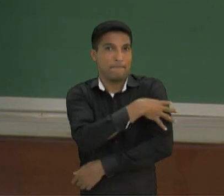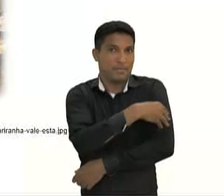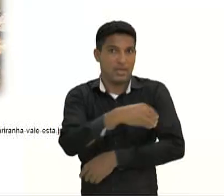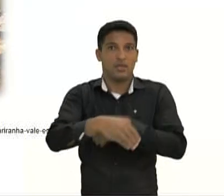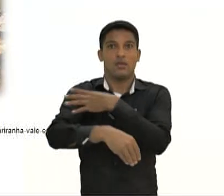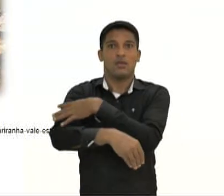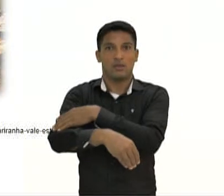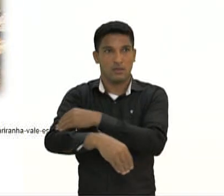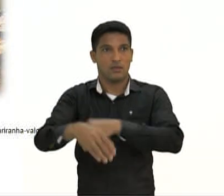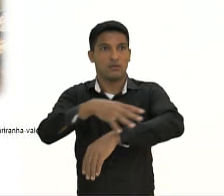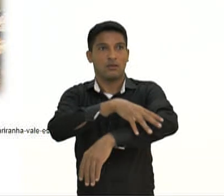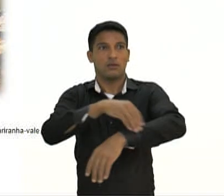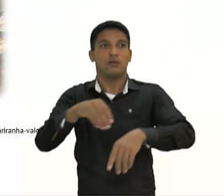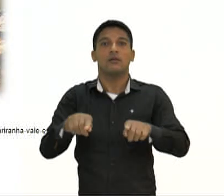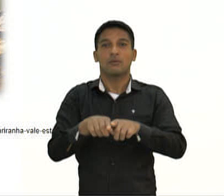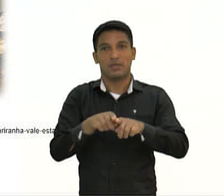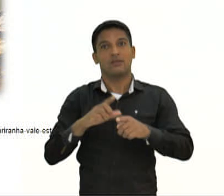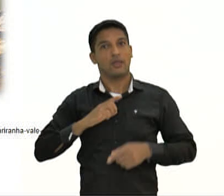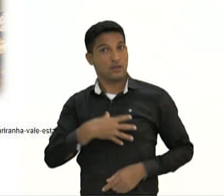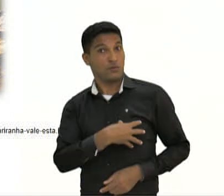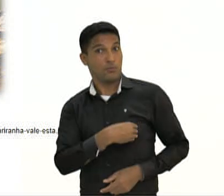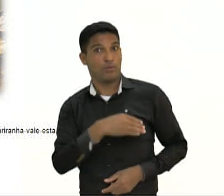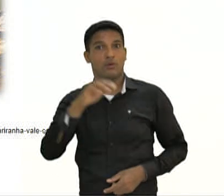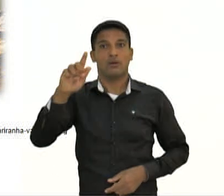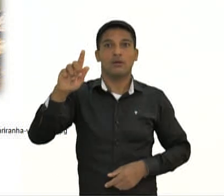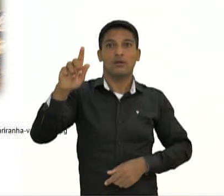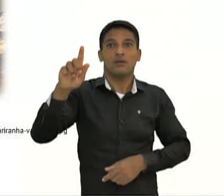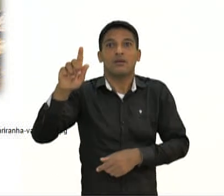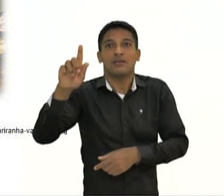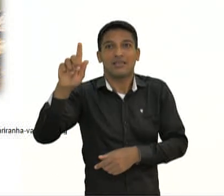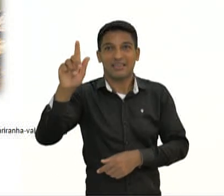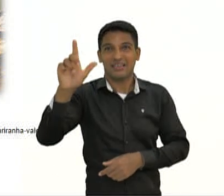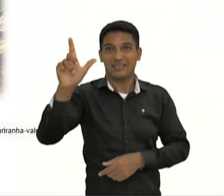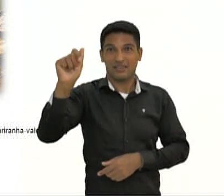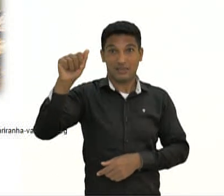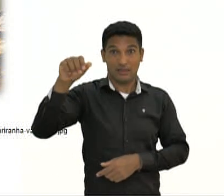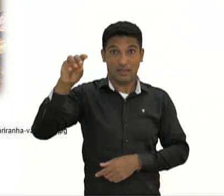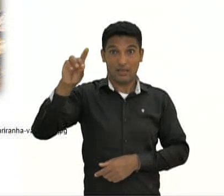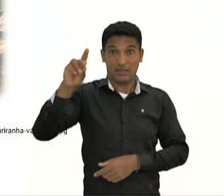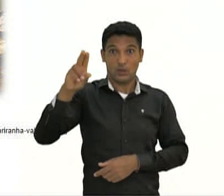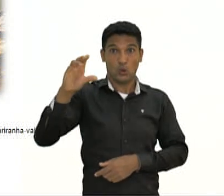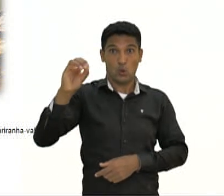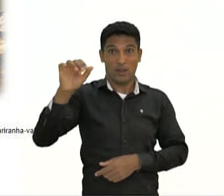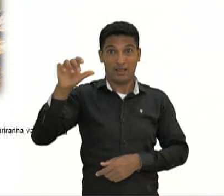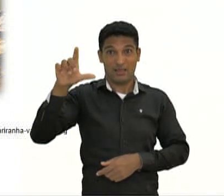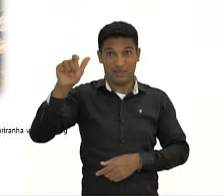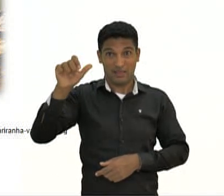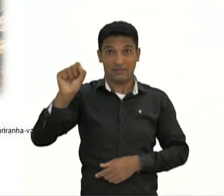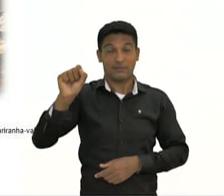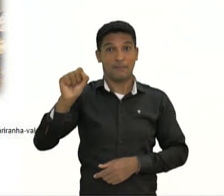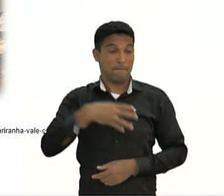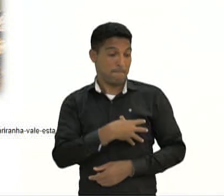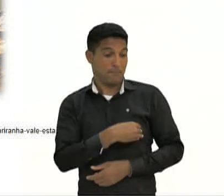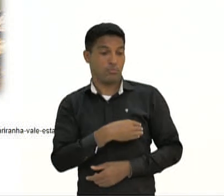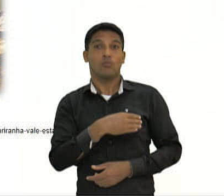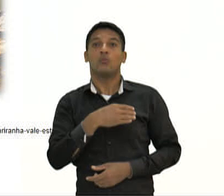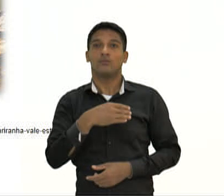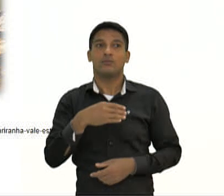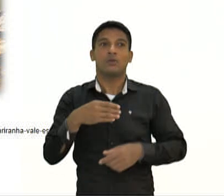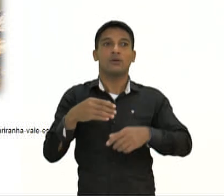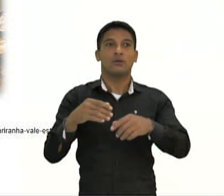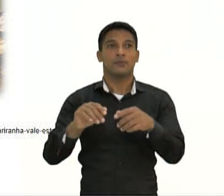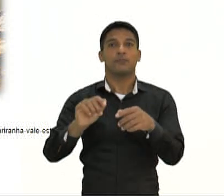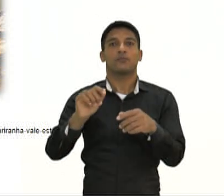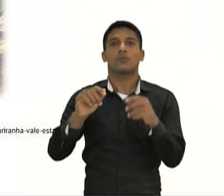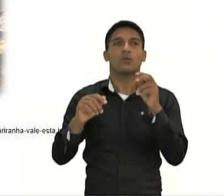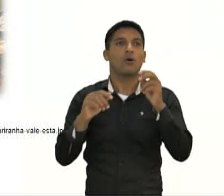e metabolismo elevado. Notem, metabolismo elevado sempre está associado à endotermia. E eu registrei aqui para vocês